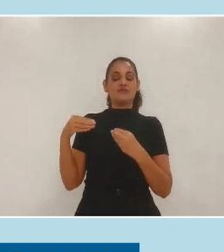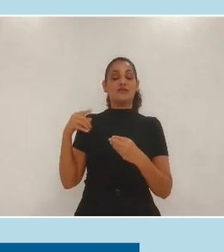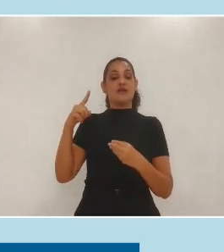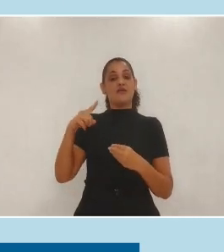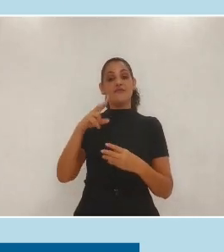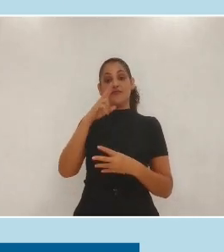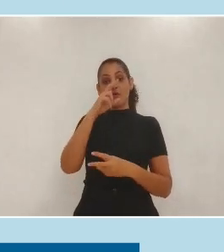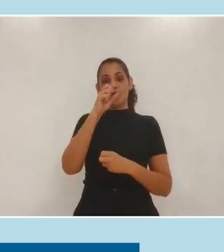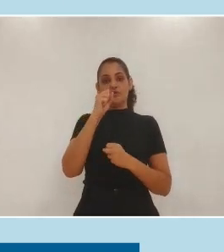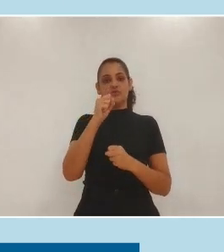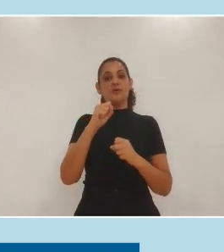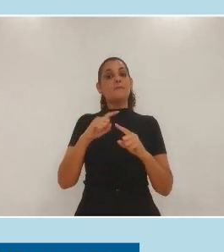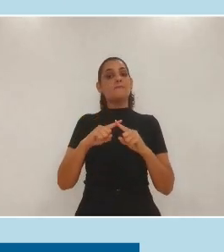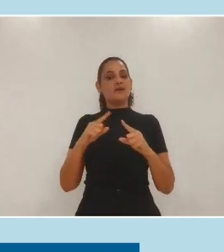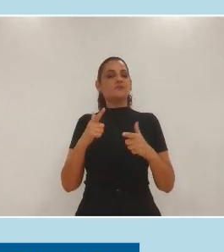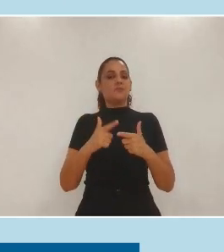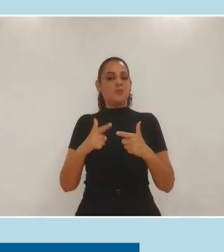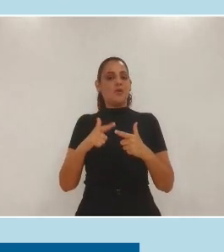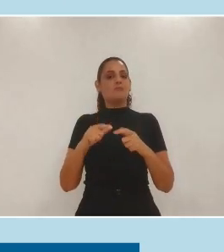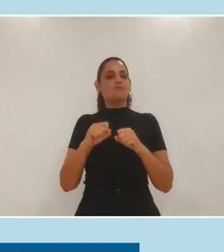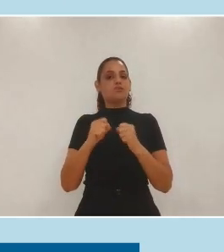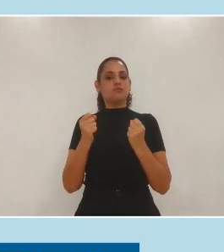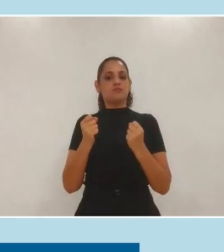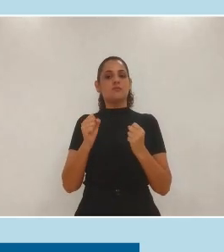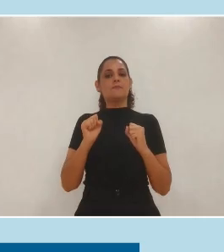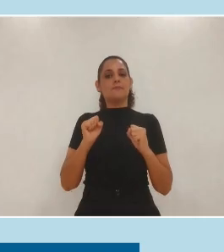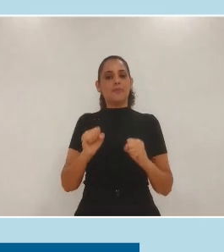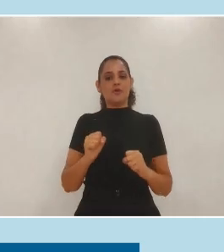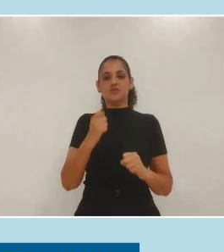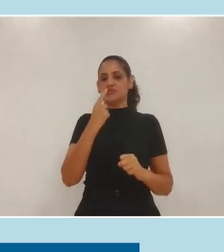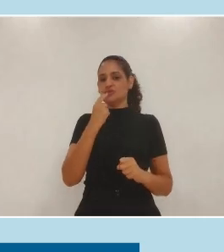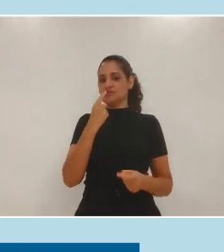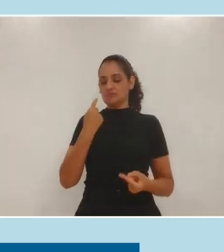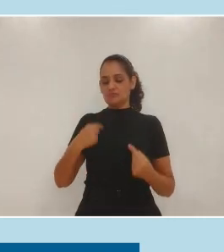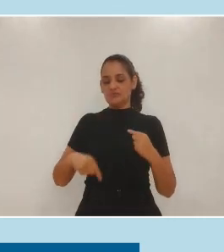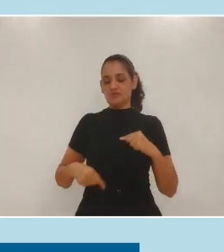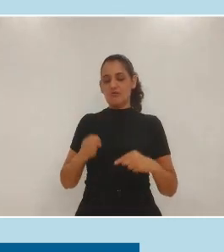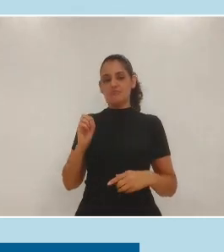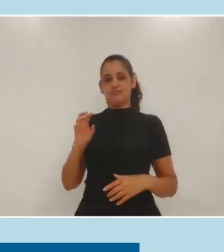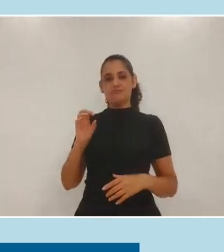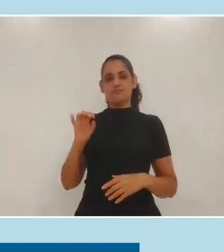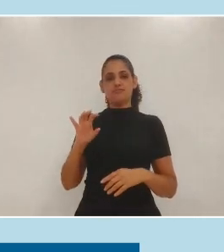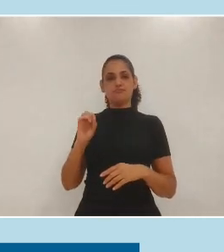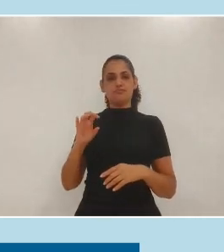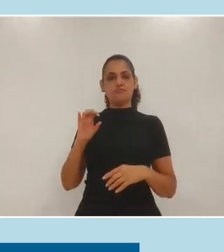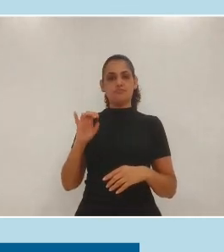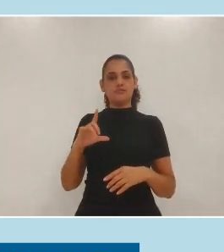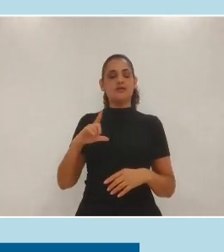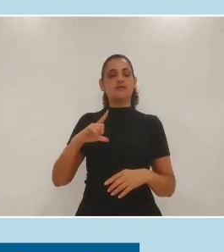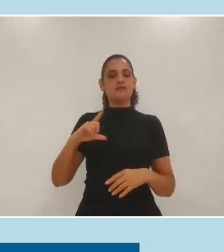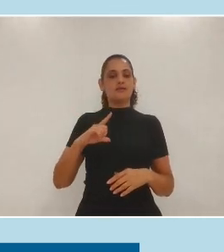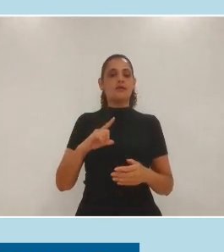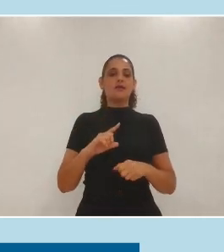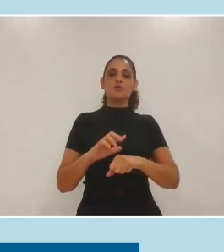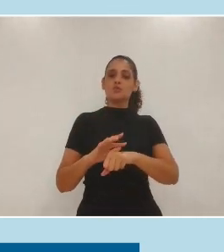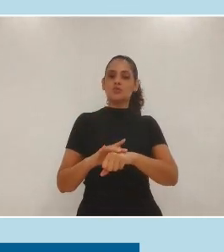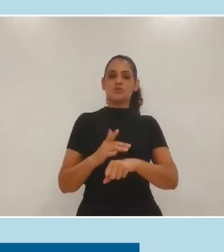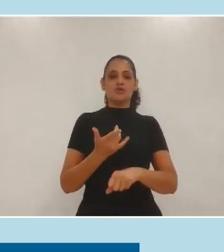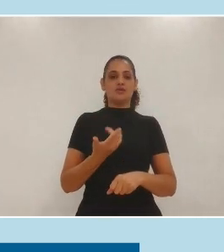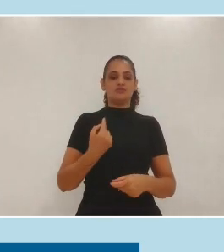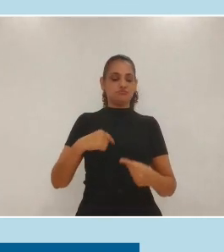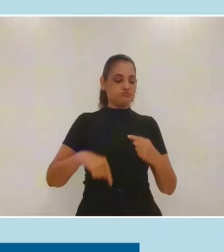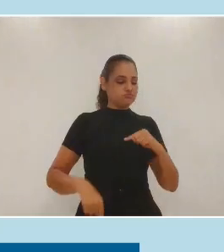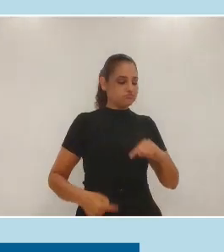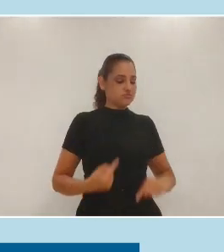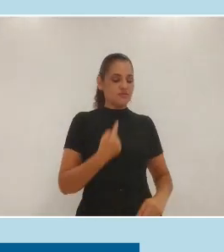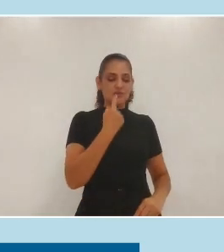pode romper. Vai ter a probabilidade de doenças vasculares, prolapso da válvula